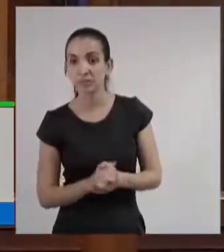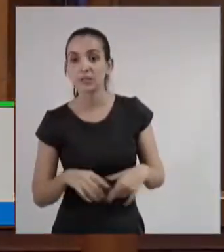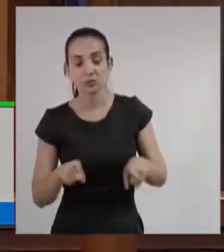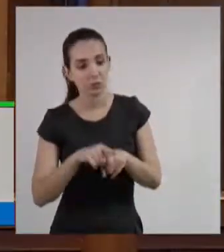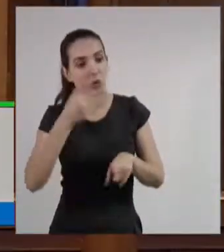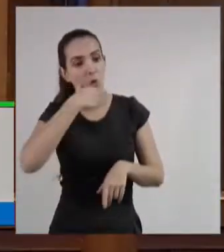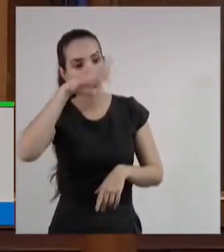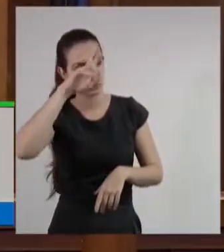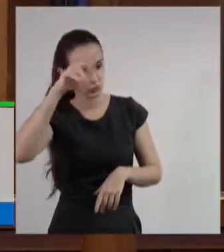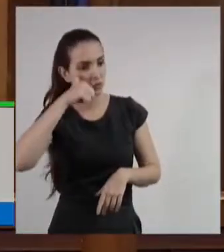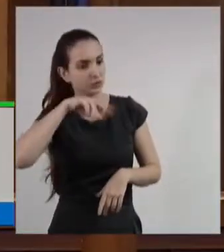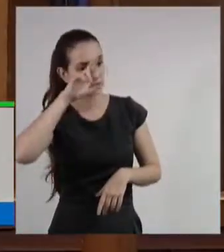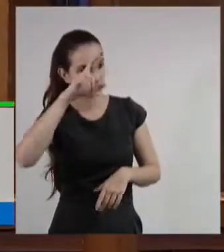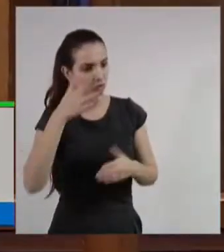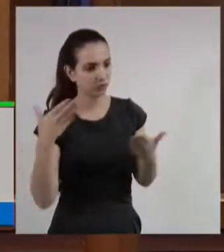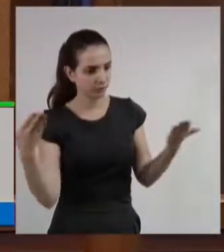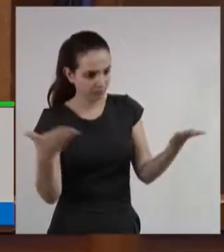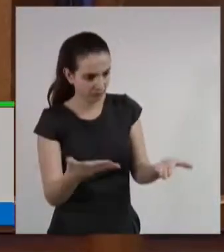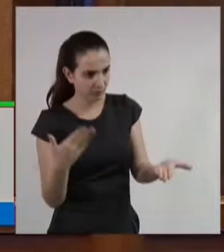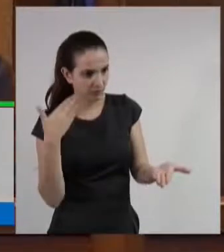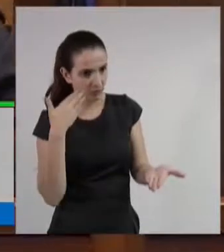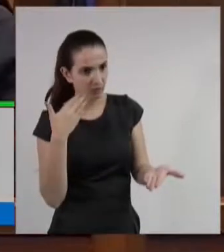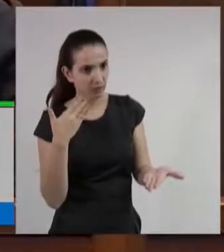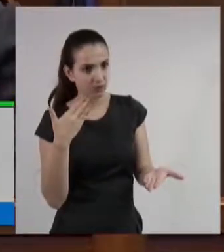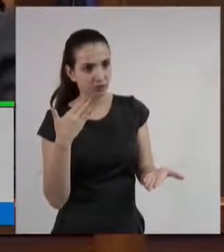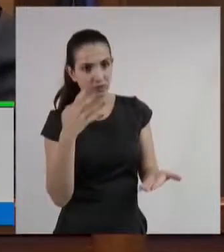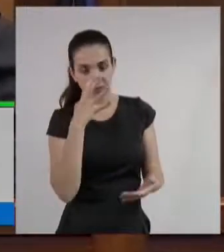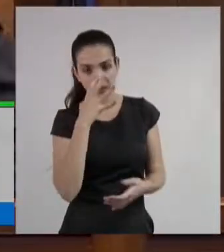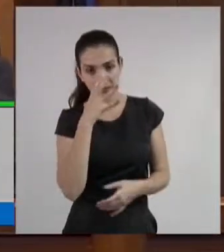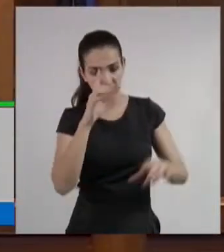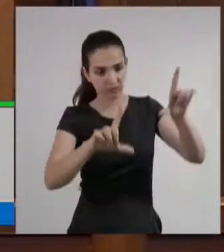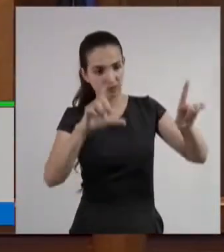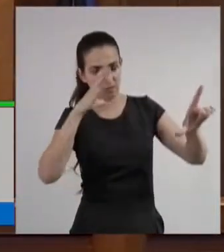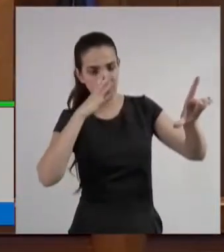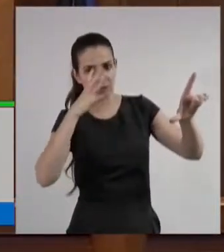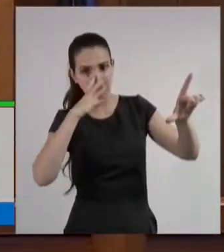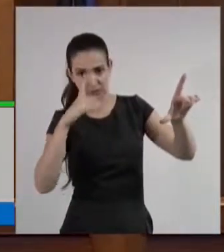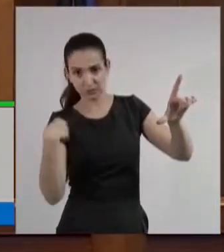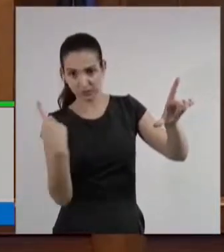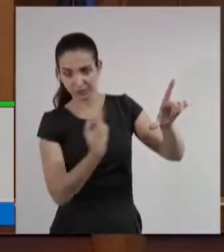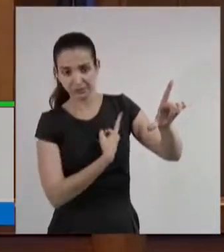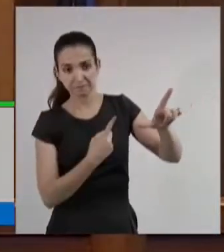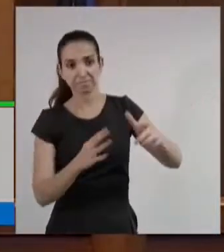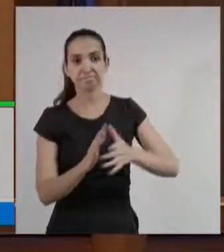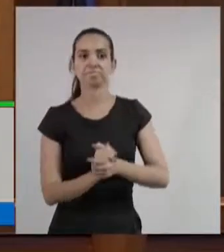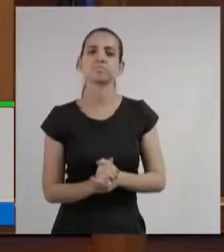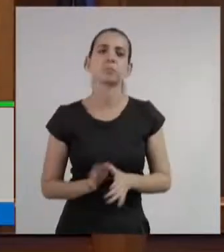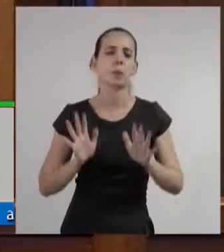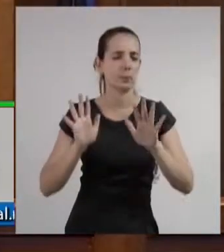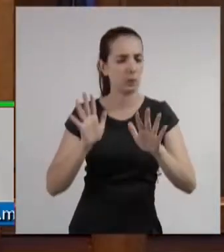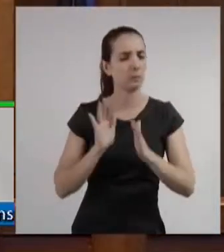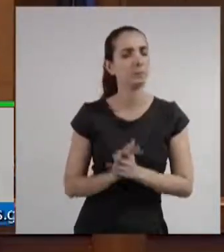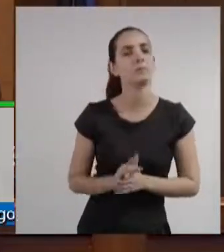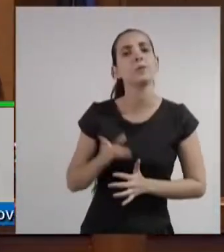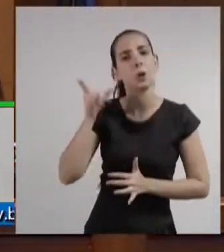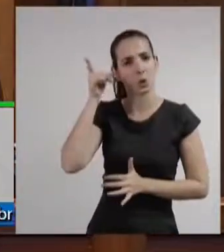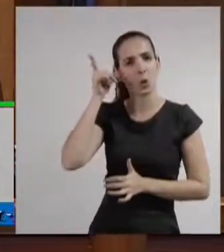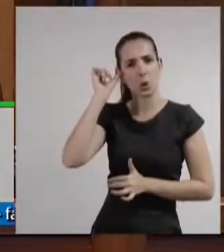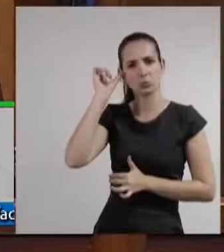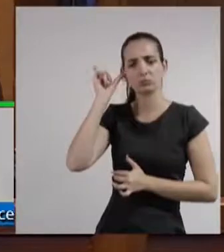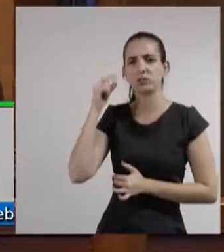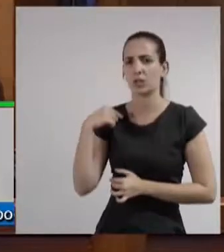senhoras e senhores aqui que nos assistem através da TV Assembleia. Ontem eu vi aqui